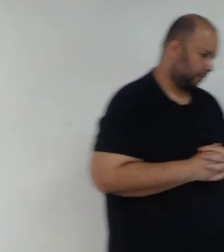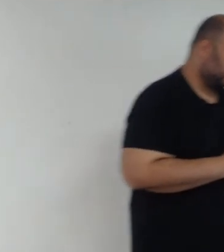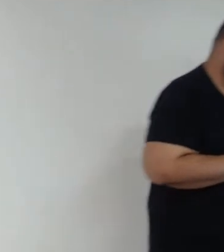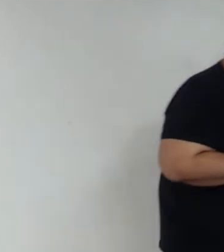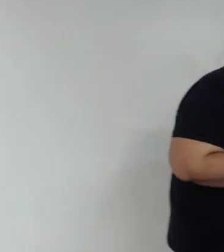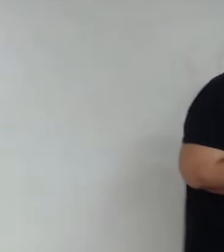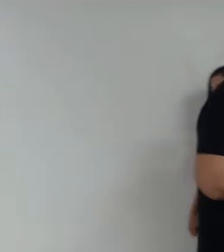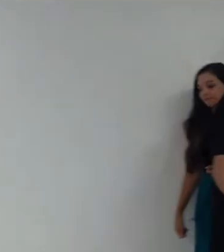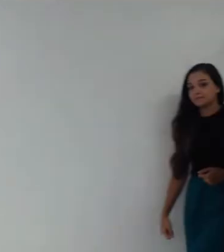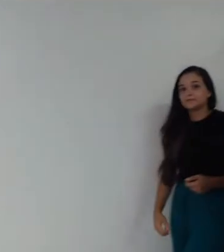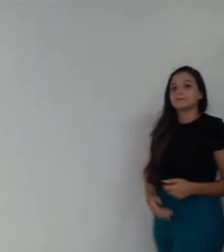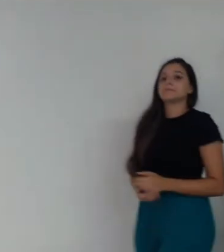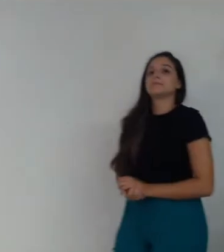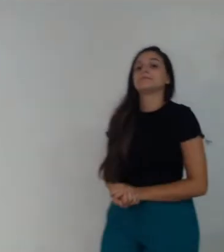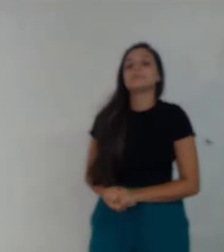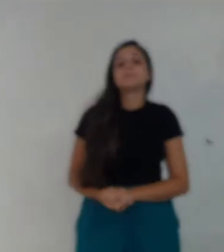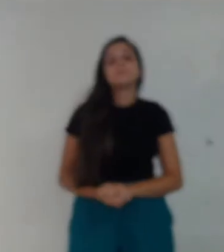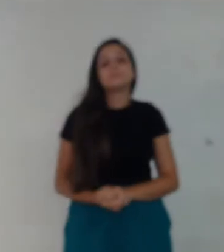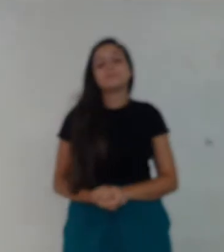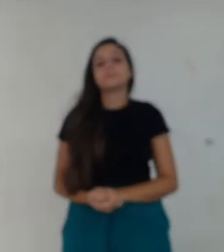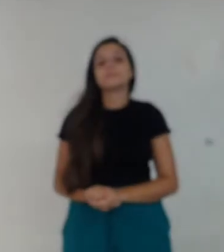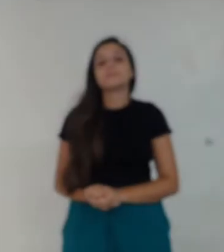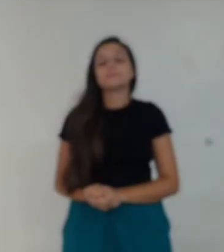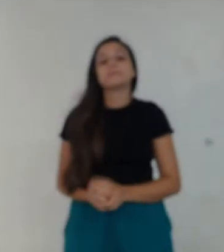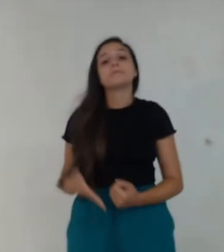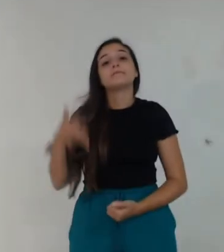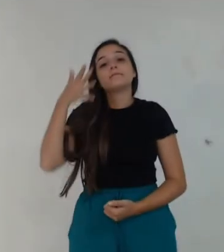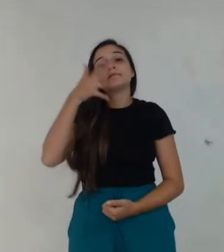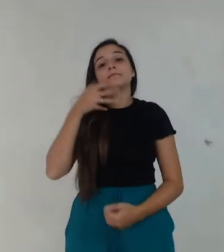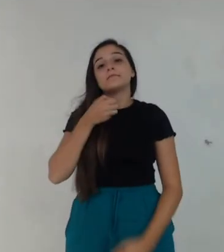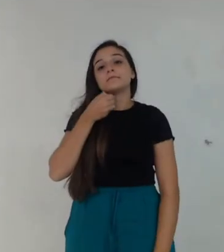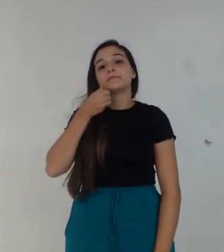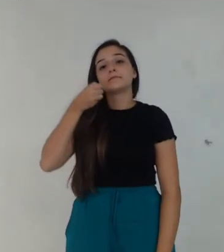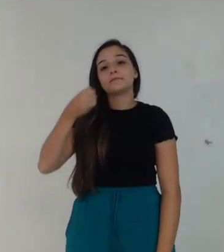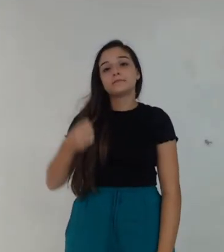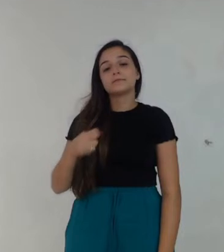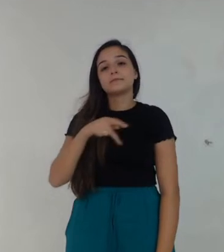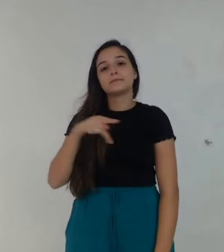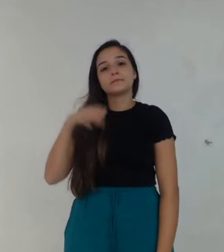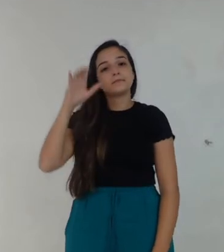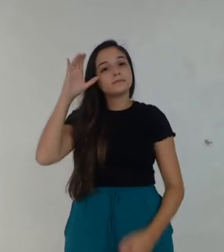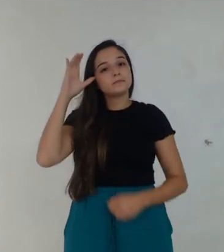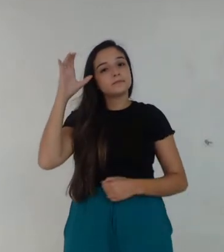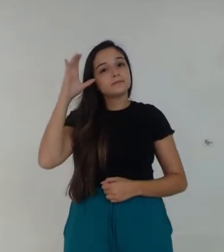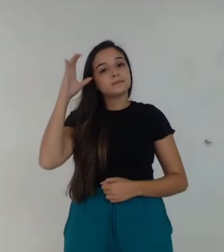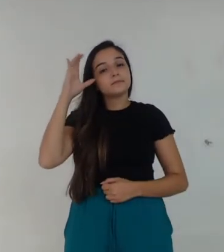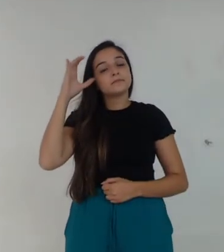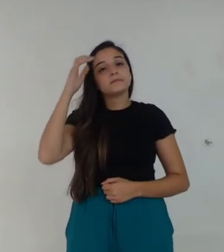Vou passar a palavra agora, então, para o professor Carlos Lima.